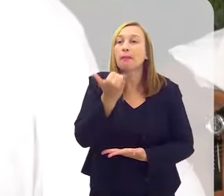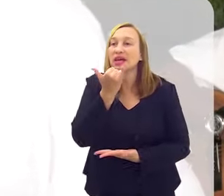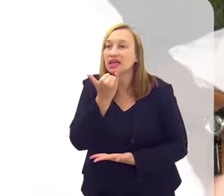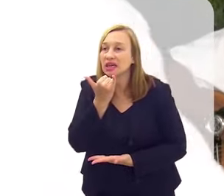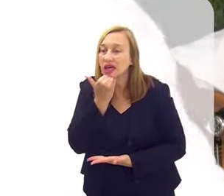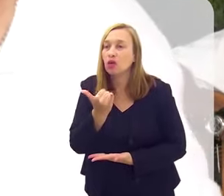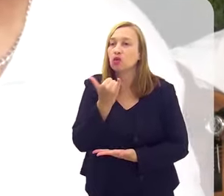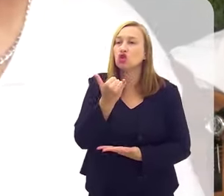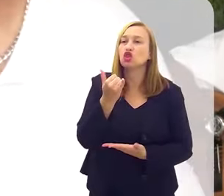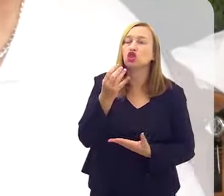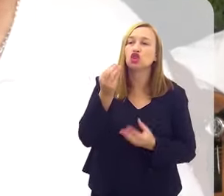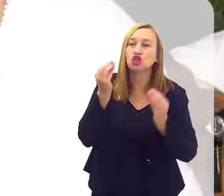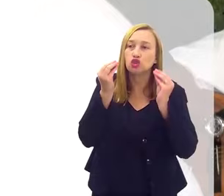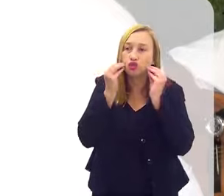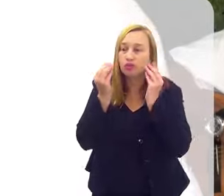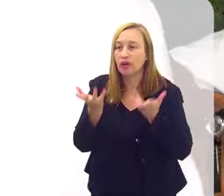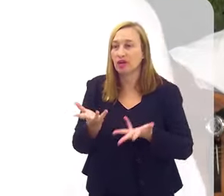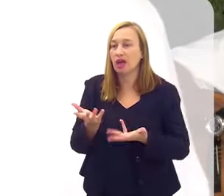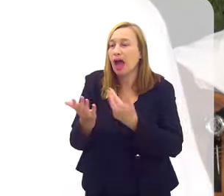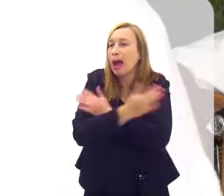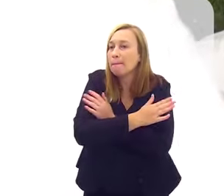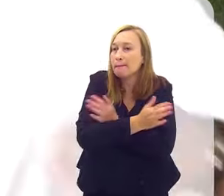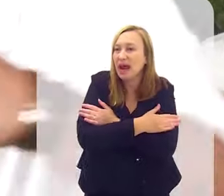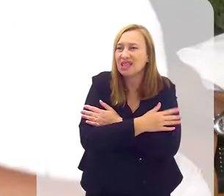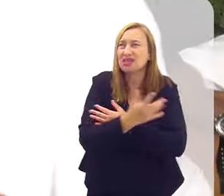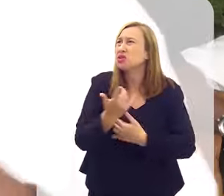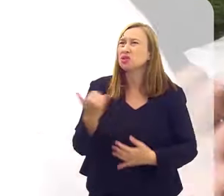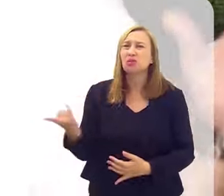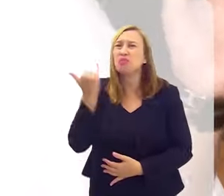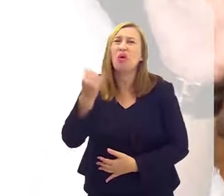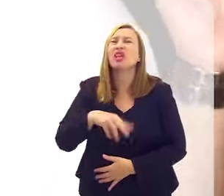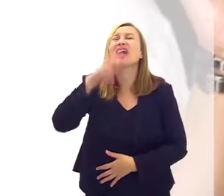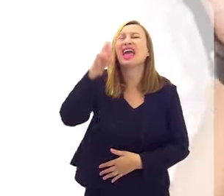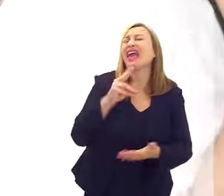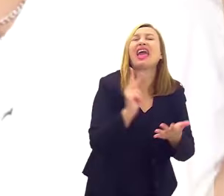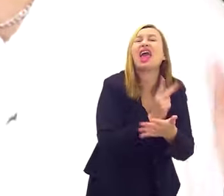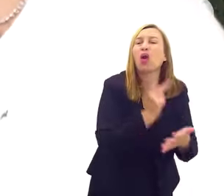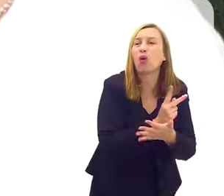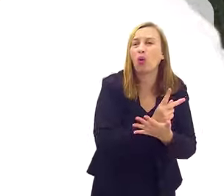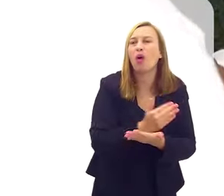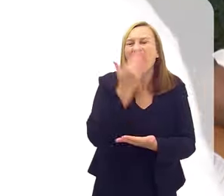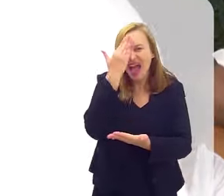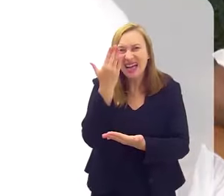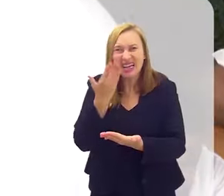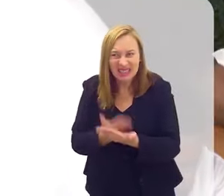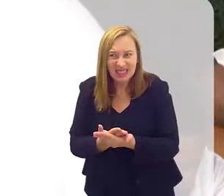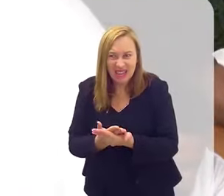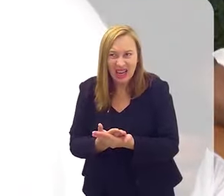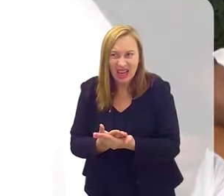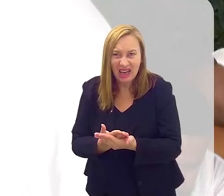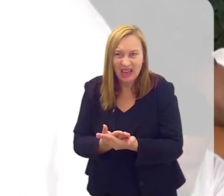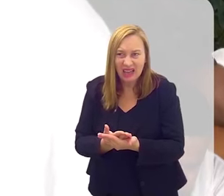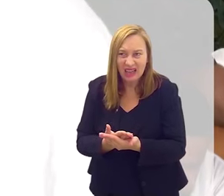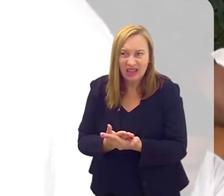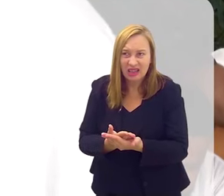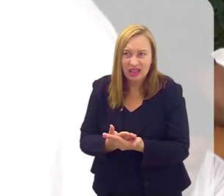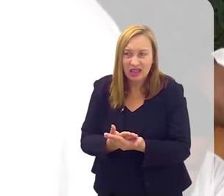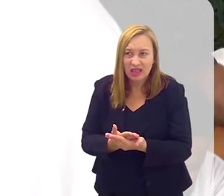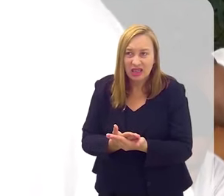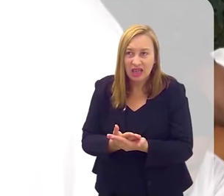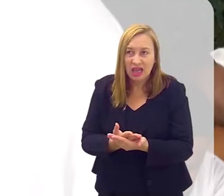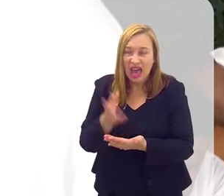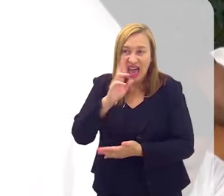perdão peça perdão e desculpas e abrace J fui eu que errei não importa quem quem errou